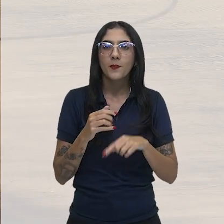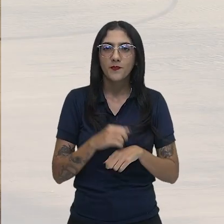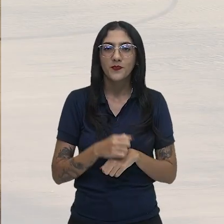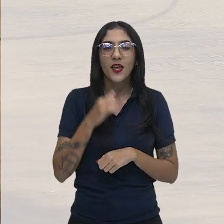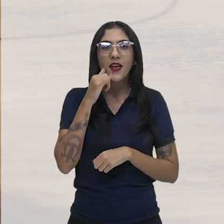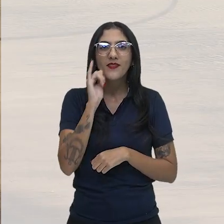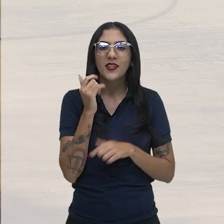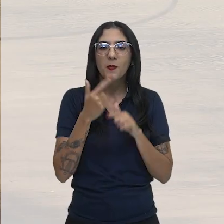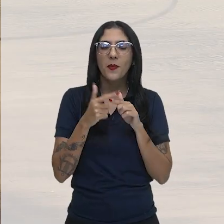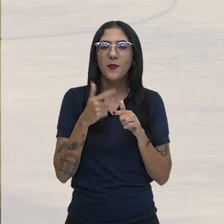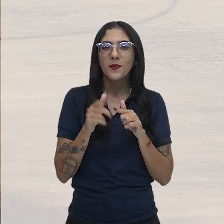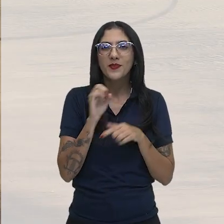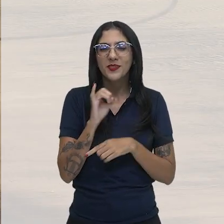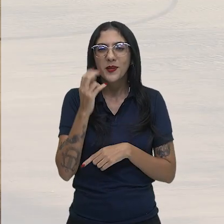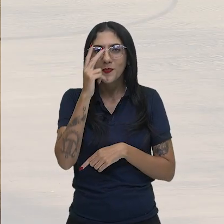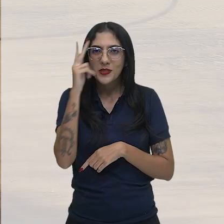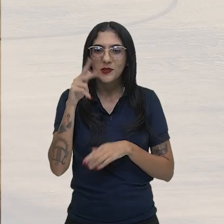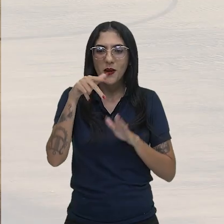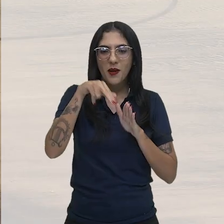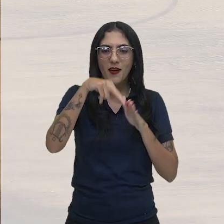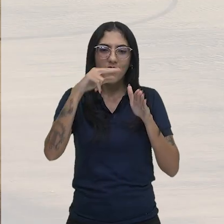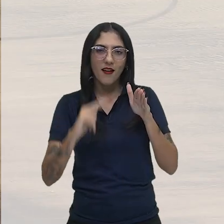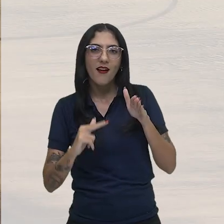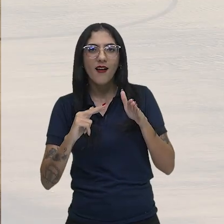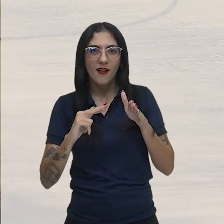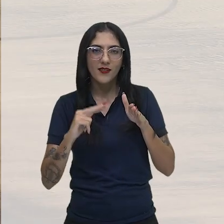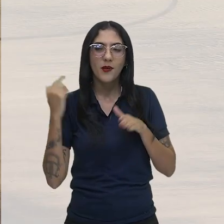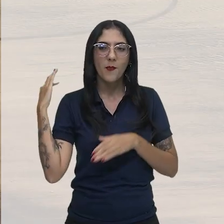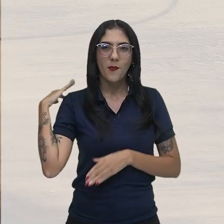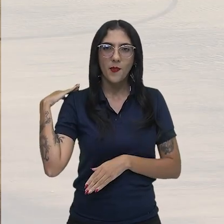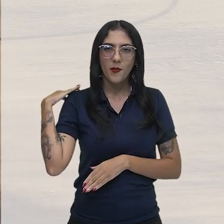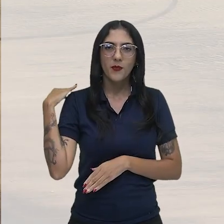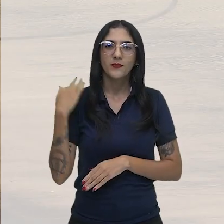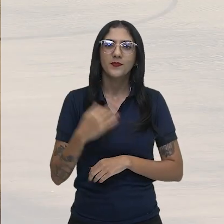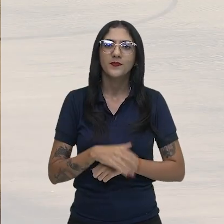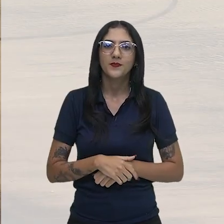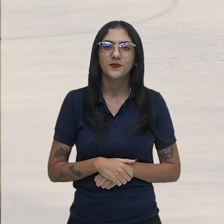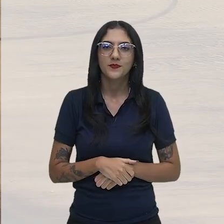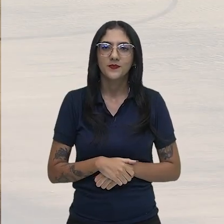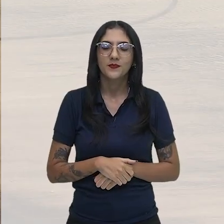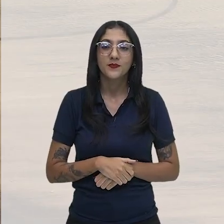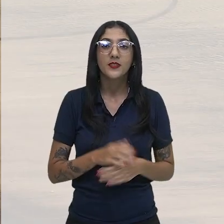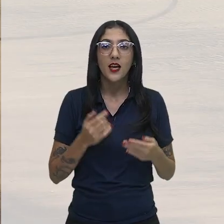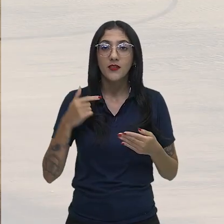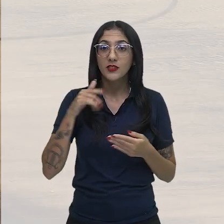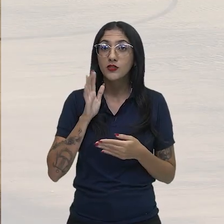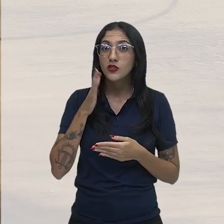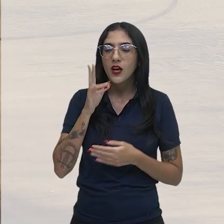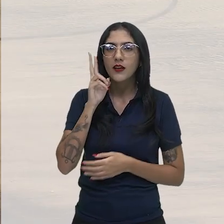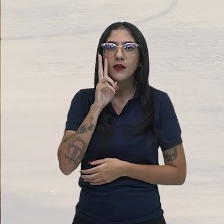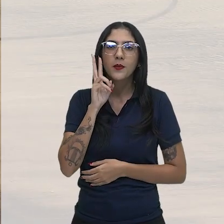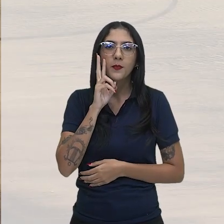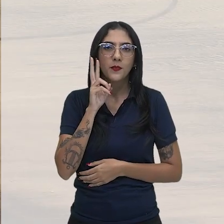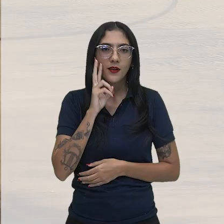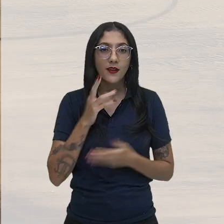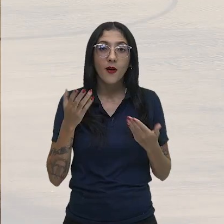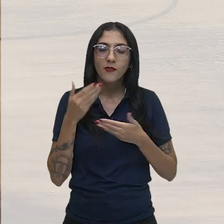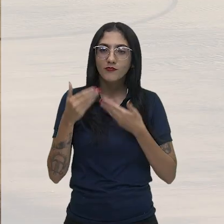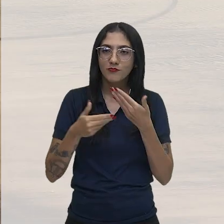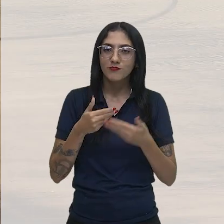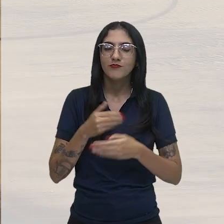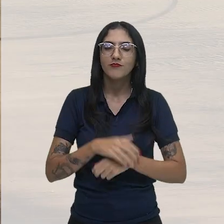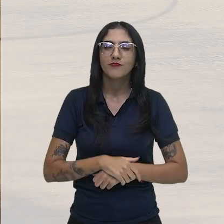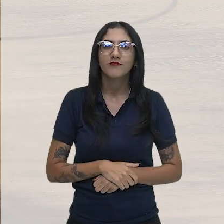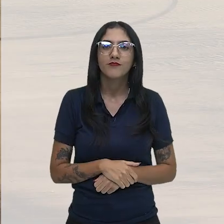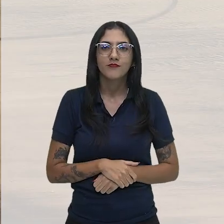proteger os nossos praticantes, os nossos lutadores, certo? Agora que a gente já relembrou, vamos prosseguir. Vamos